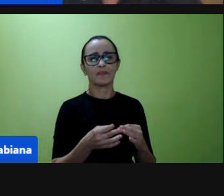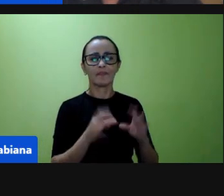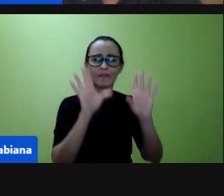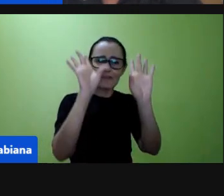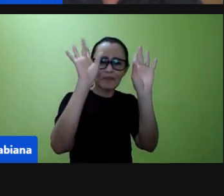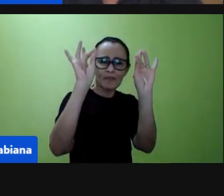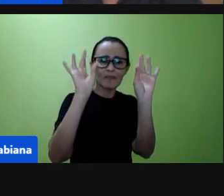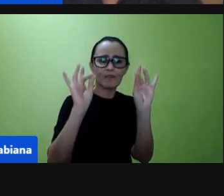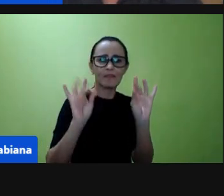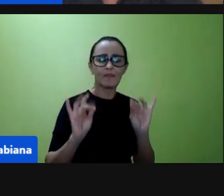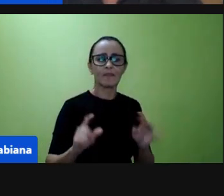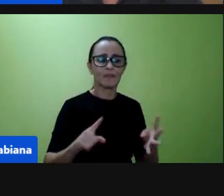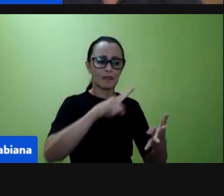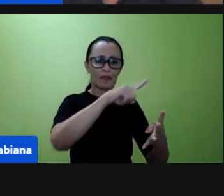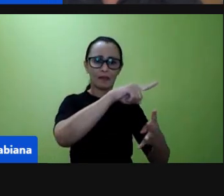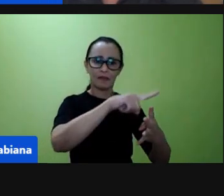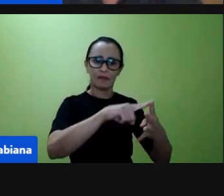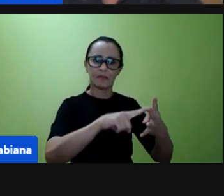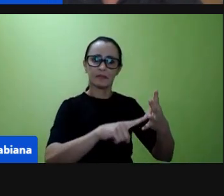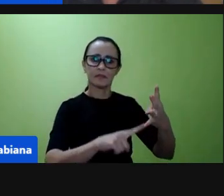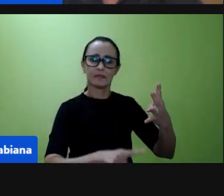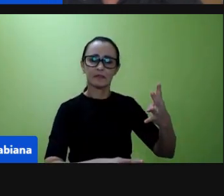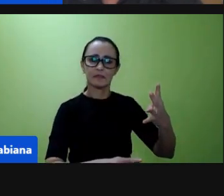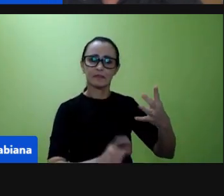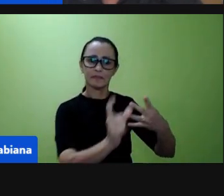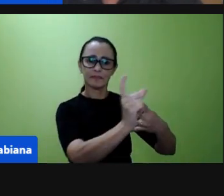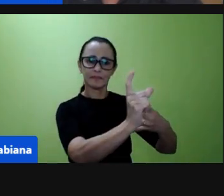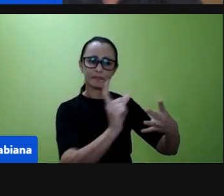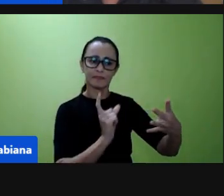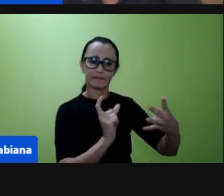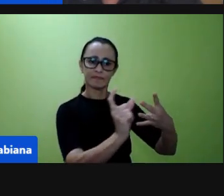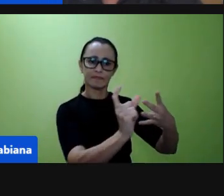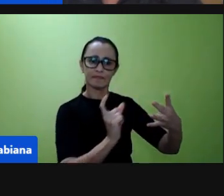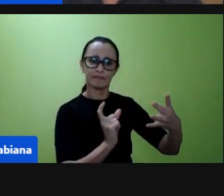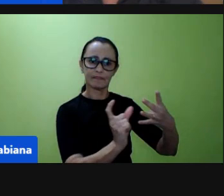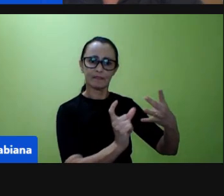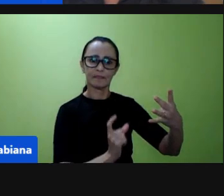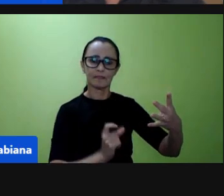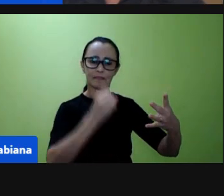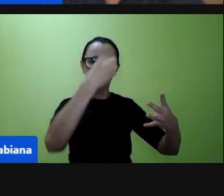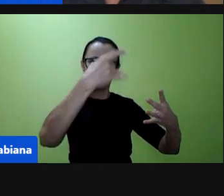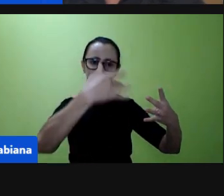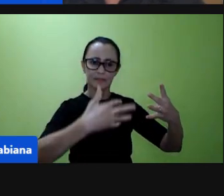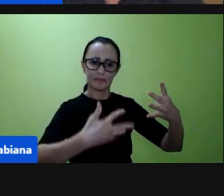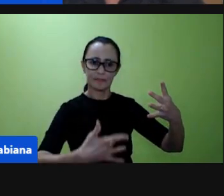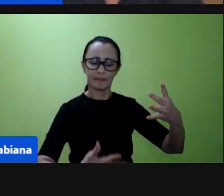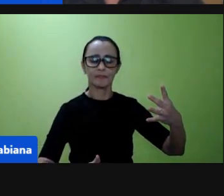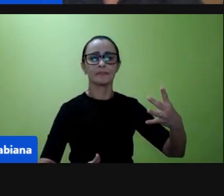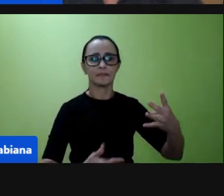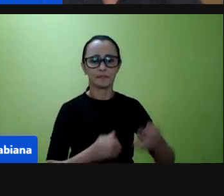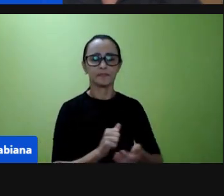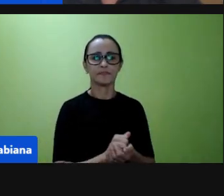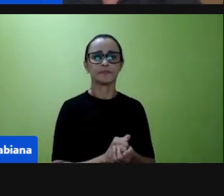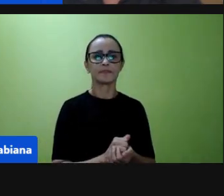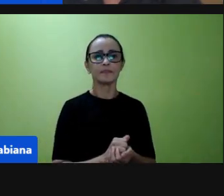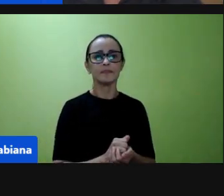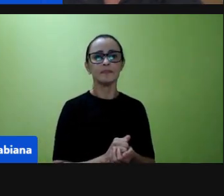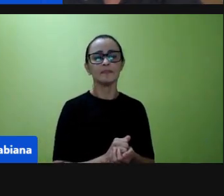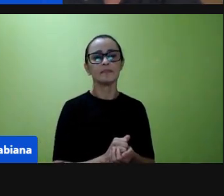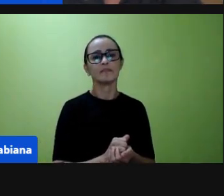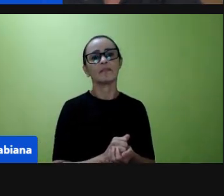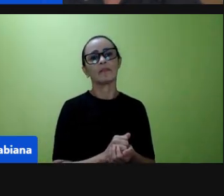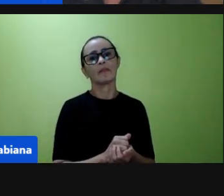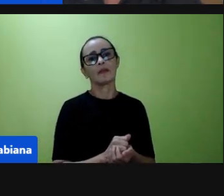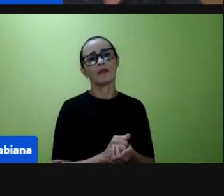temáticas, né, ao longo das respostas às 3 perguntas que foram feitas para vocês. Eu gostaria